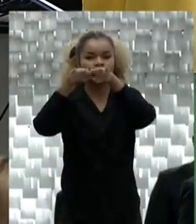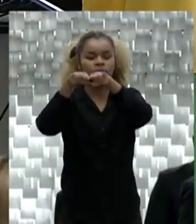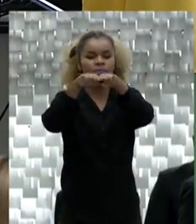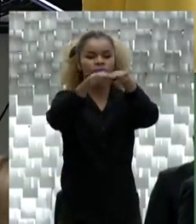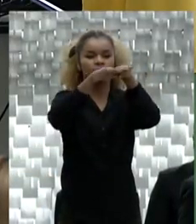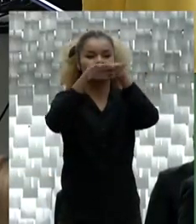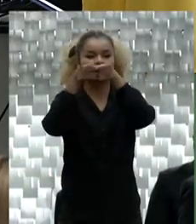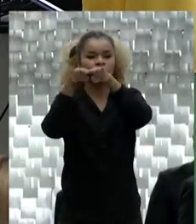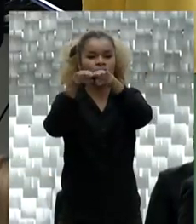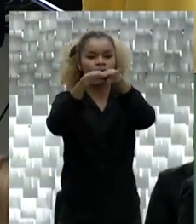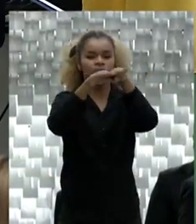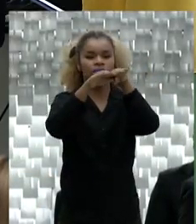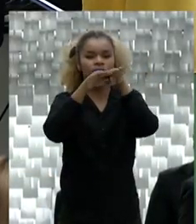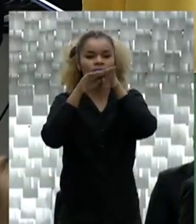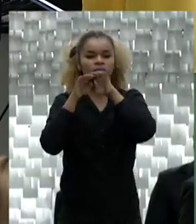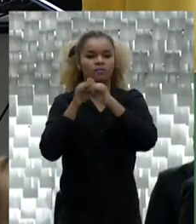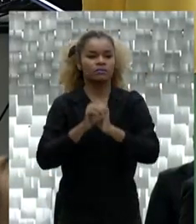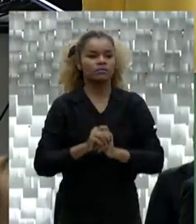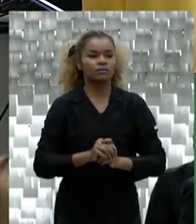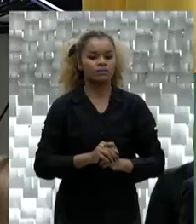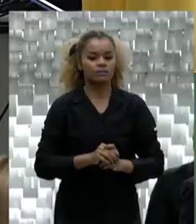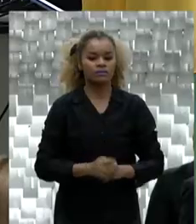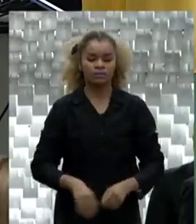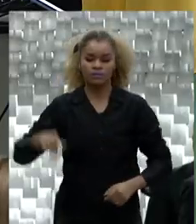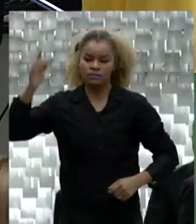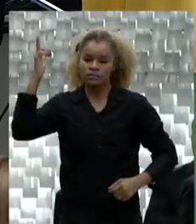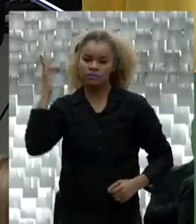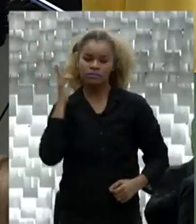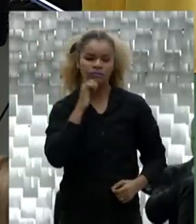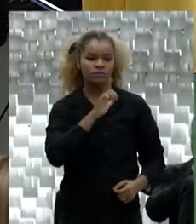penhor dessa igualdade